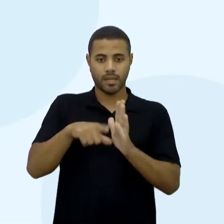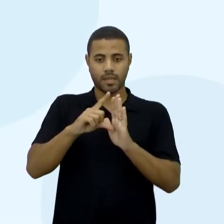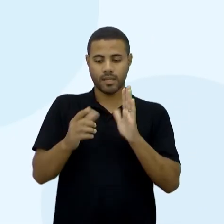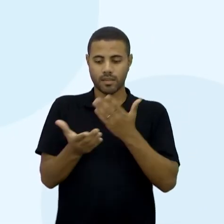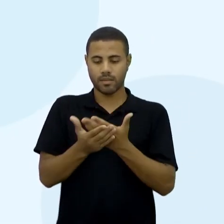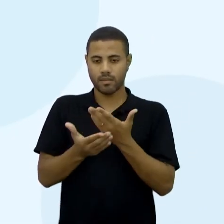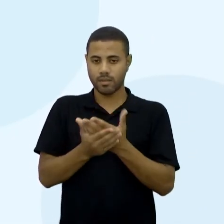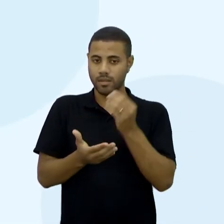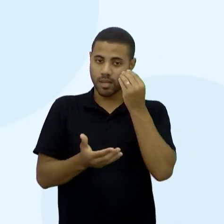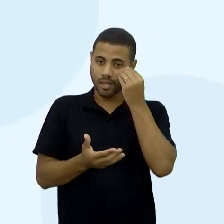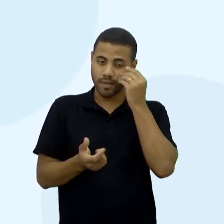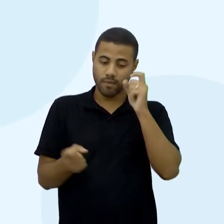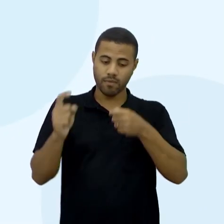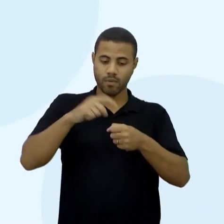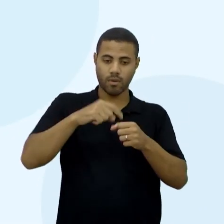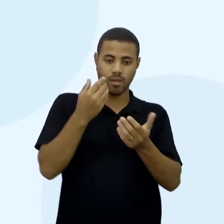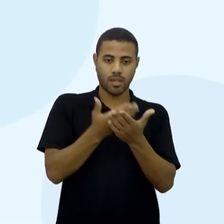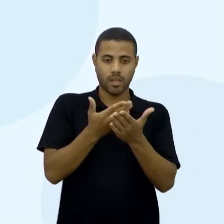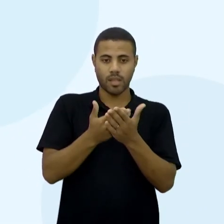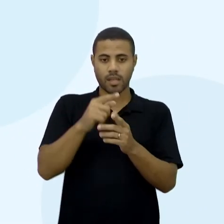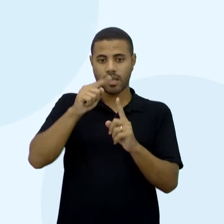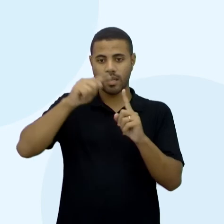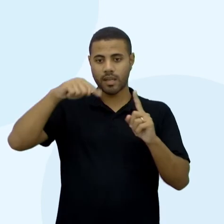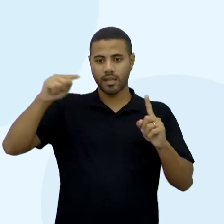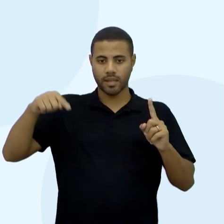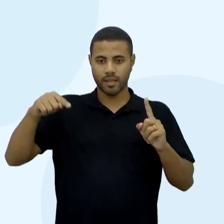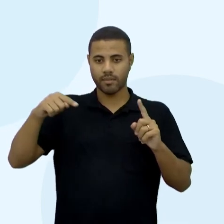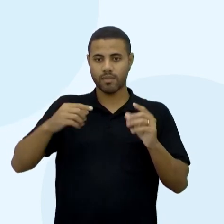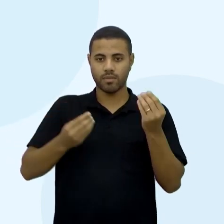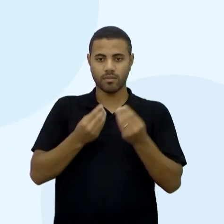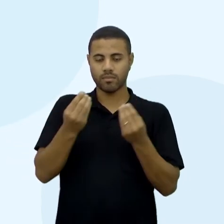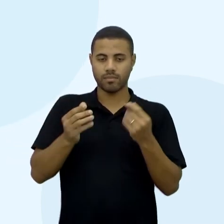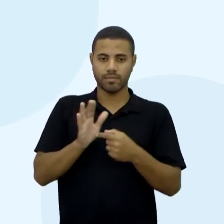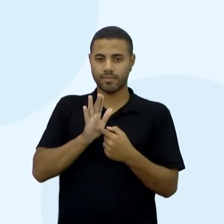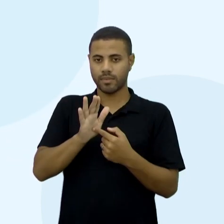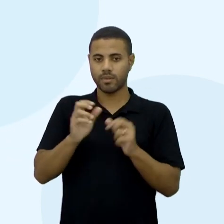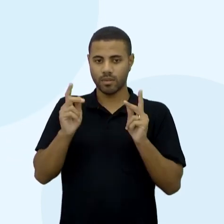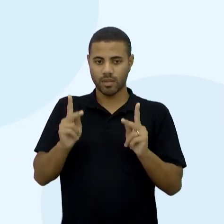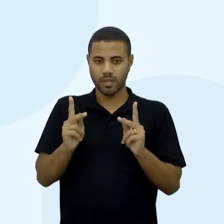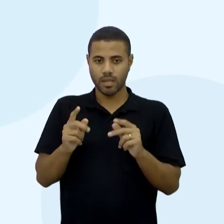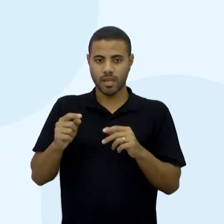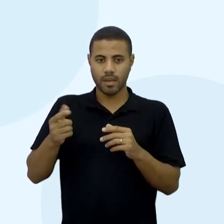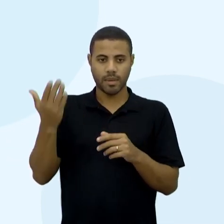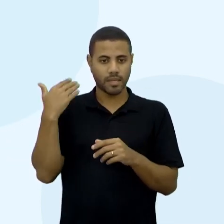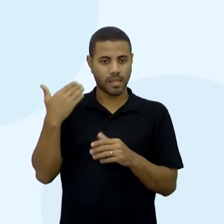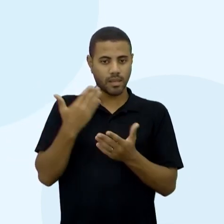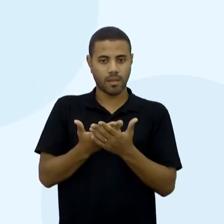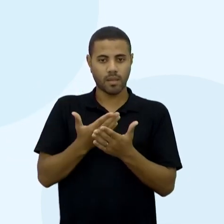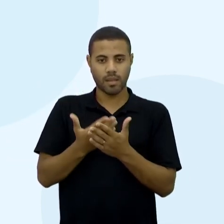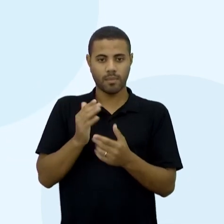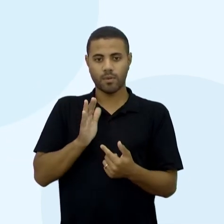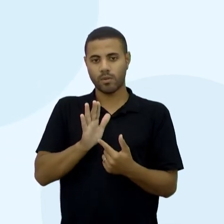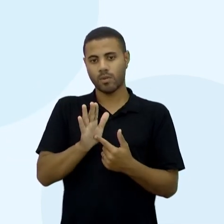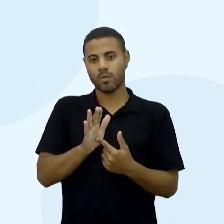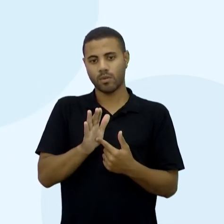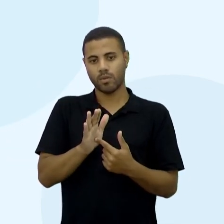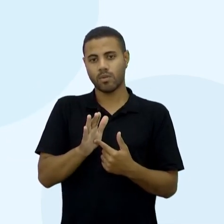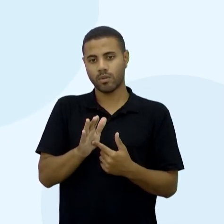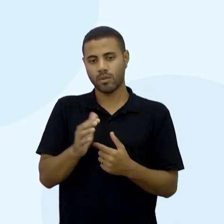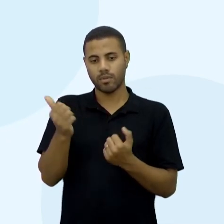o exercício, né? E tentar fazer o gráfico dos espaços. Então, ficou para vocês na aula passada fazer essa tabela, né?